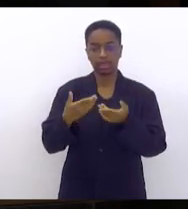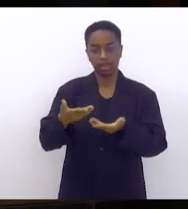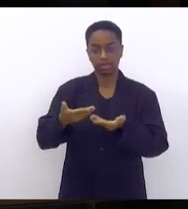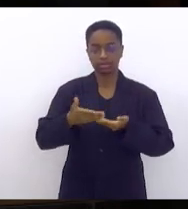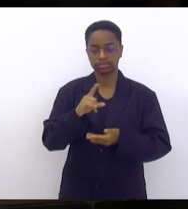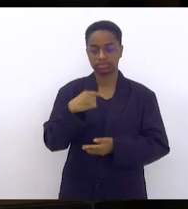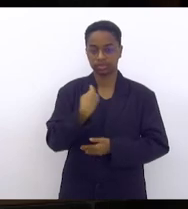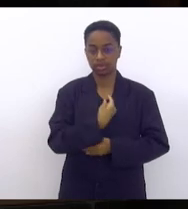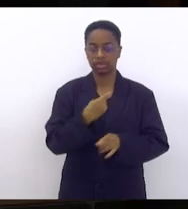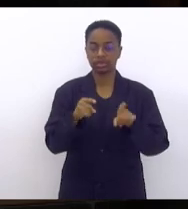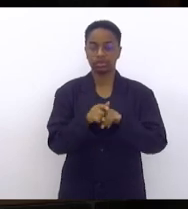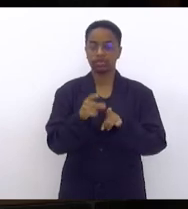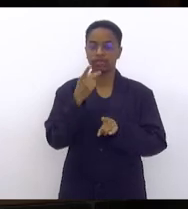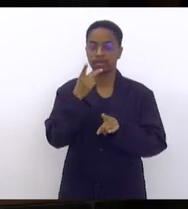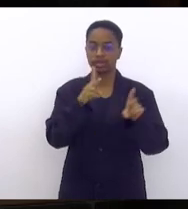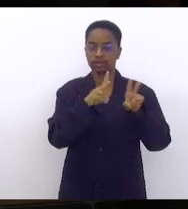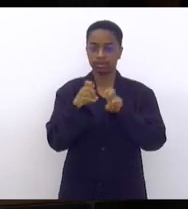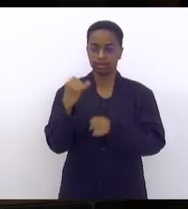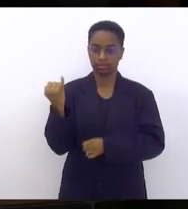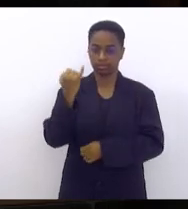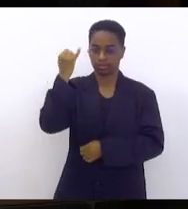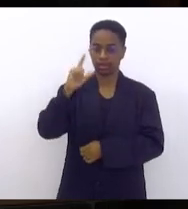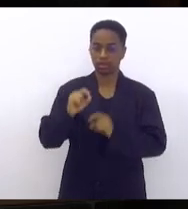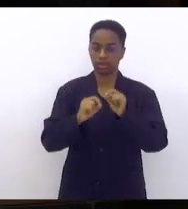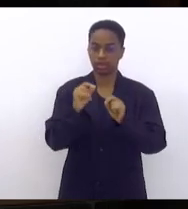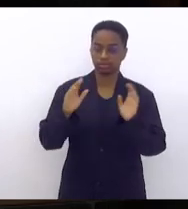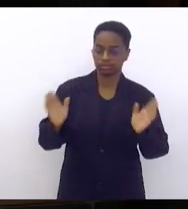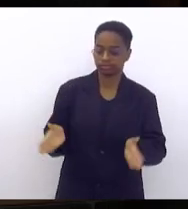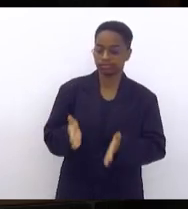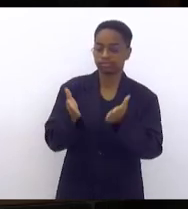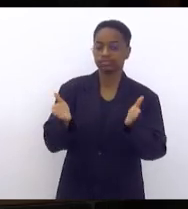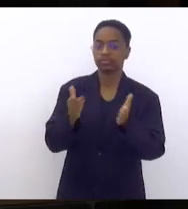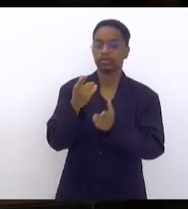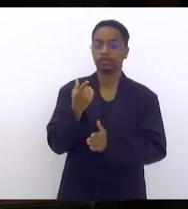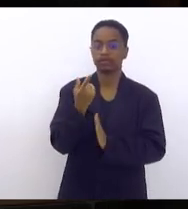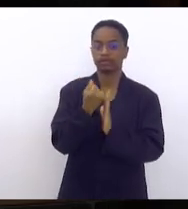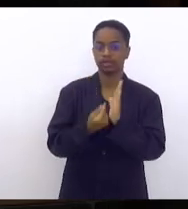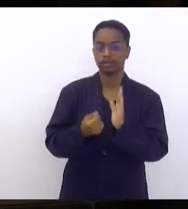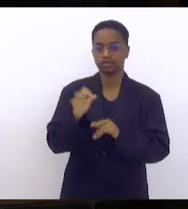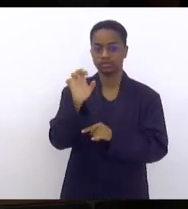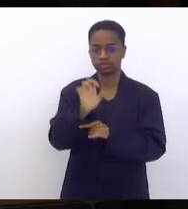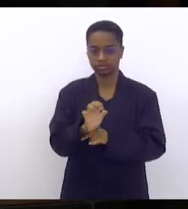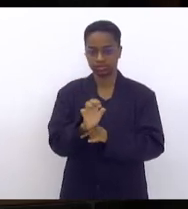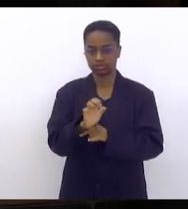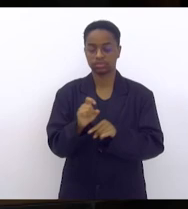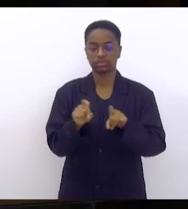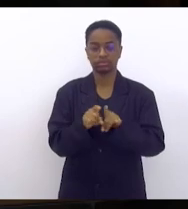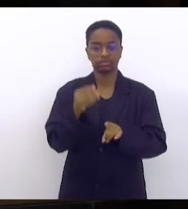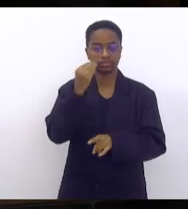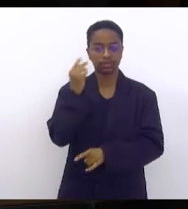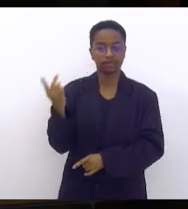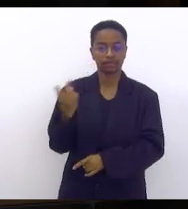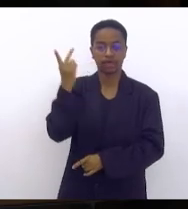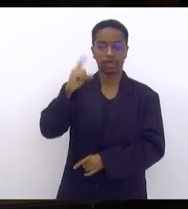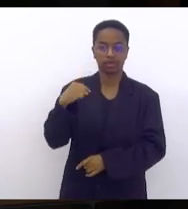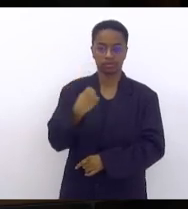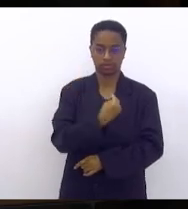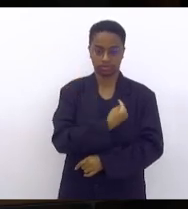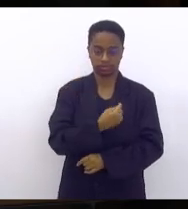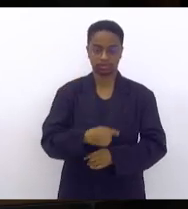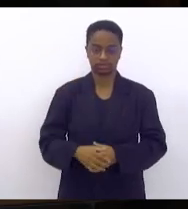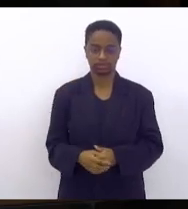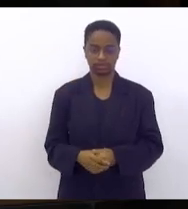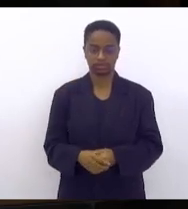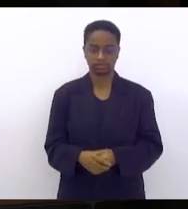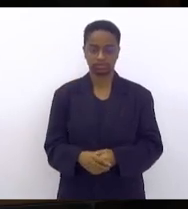para tratar de um assunto tão importante, que é o incentivo financeiro estadual, né, que vem a valorizar a gente.